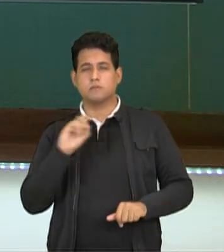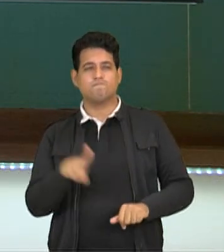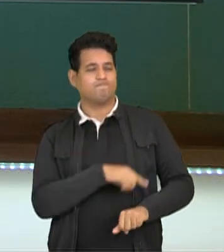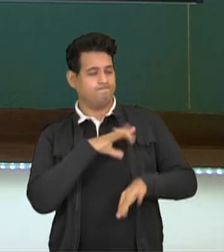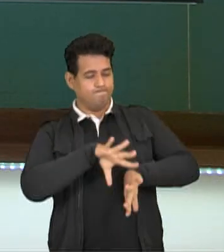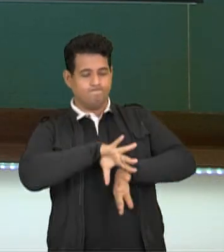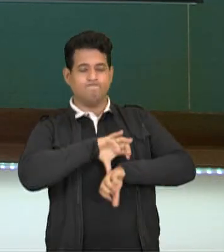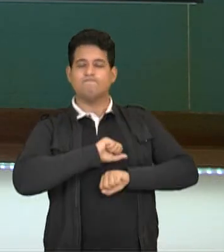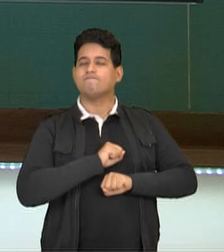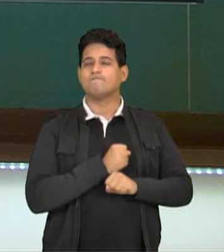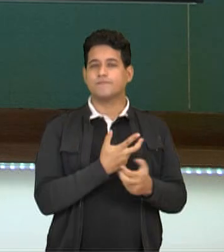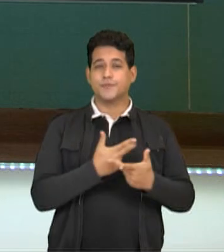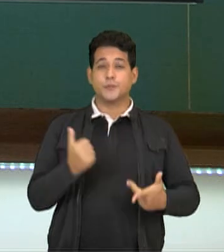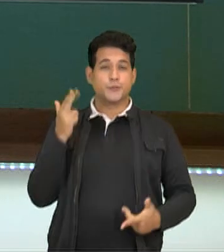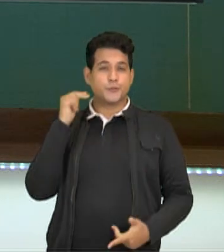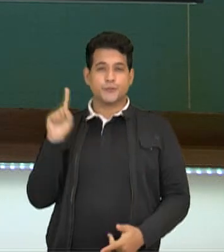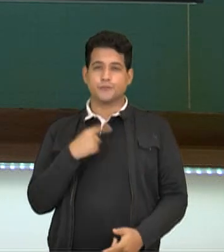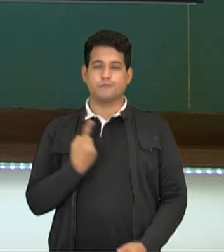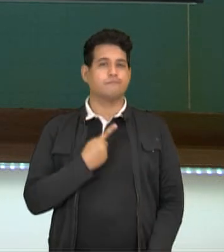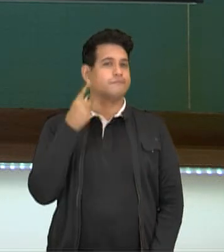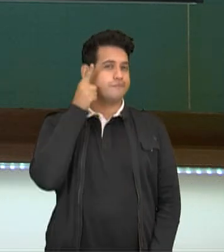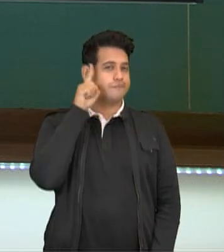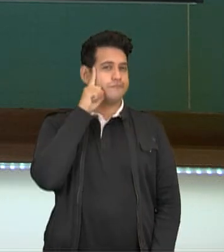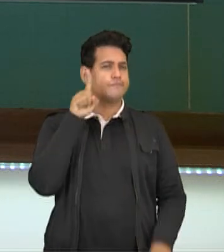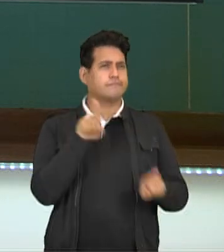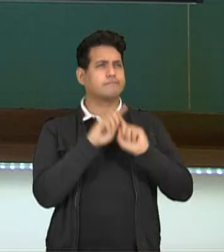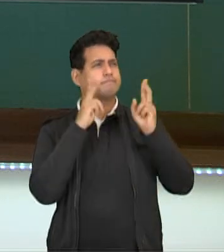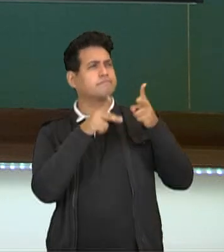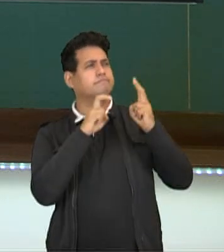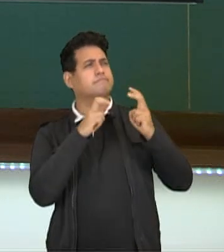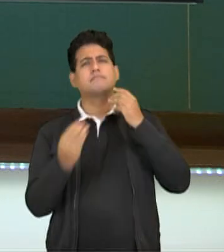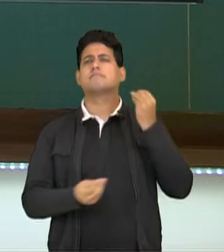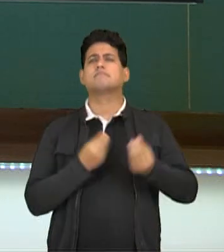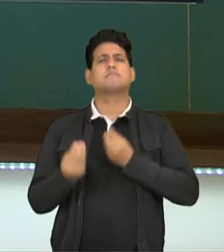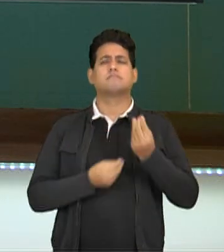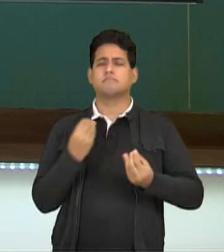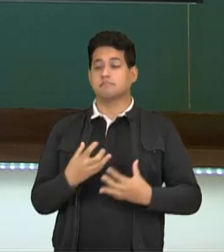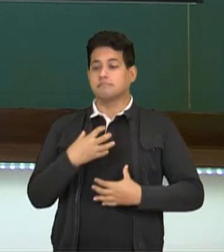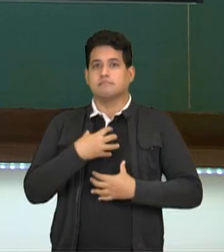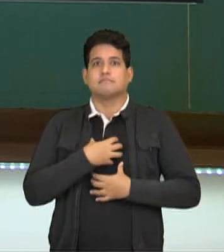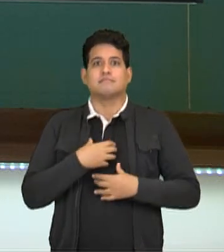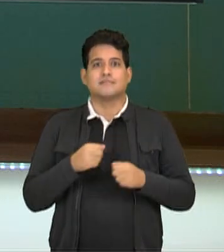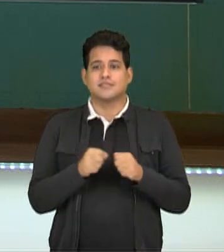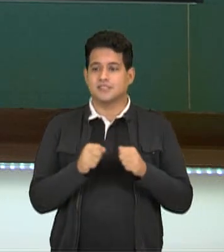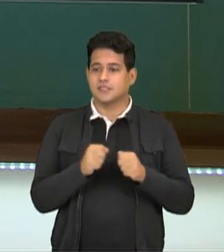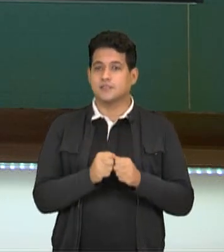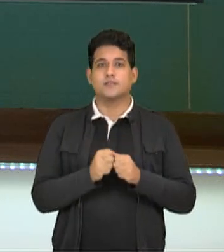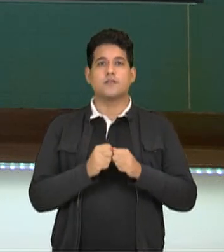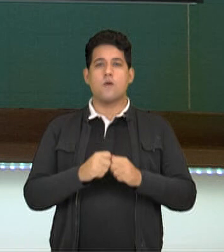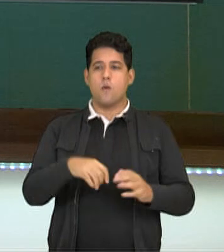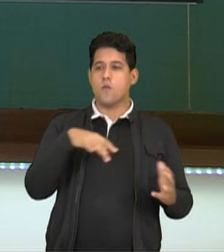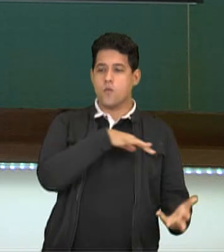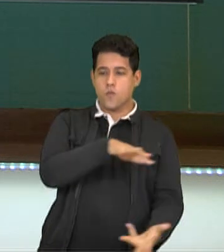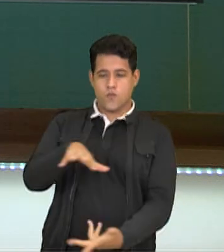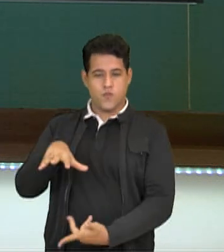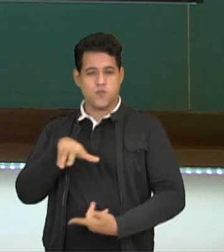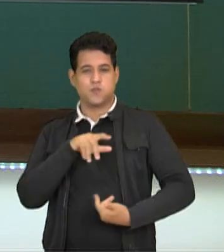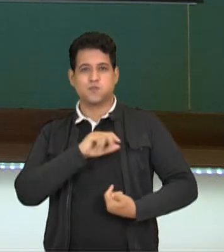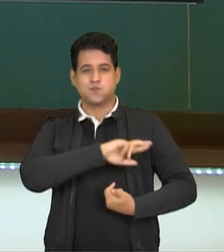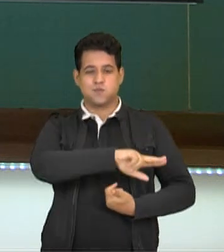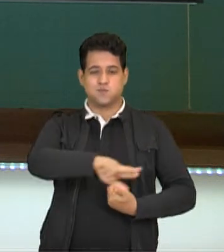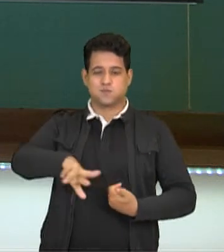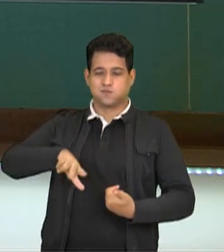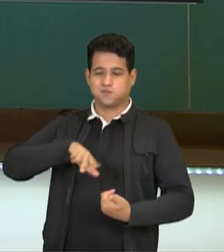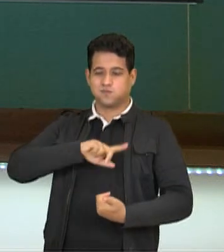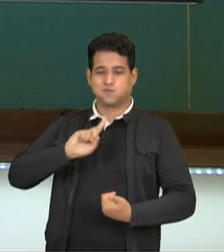em coisas comuns do nosso dia a dia e ver que sentimentos nos tornam universais, ou seja, coisas